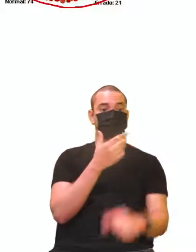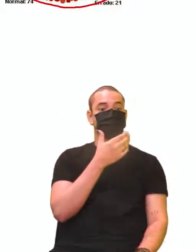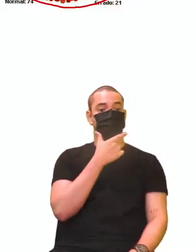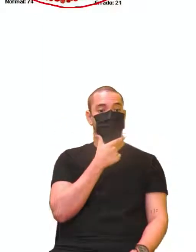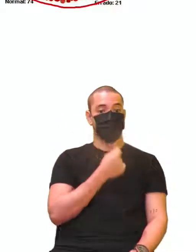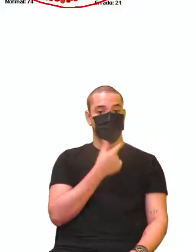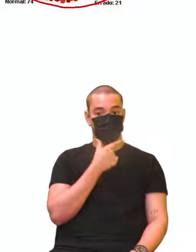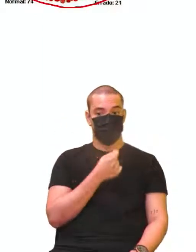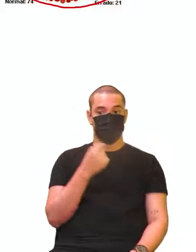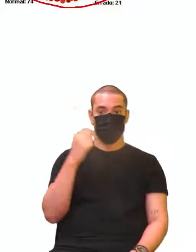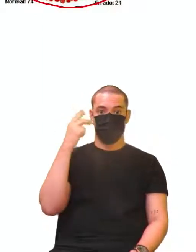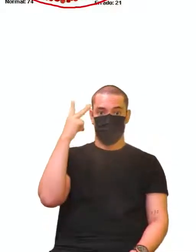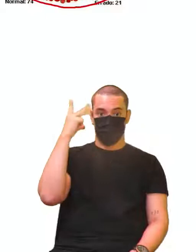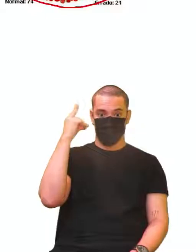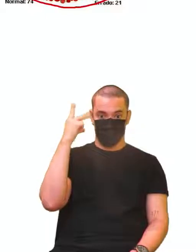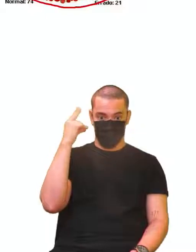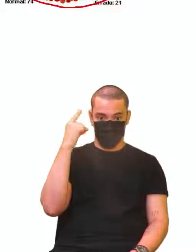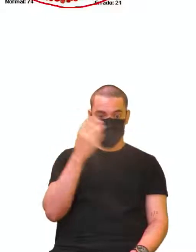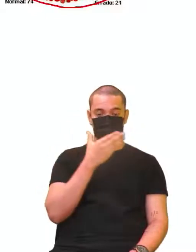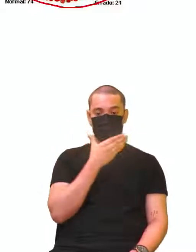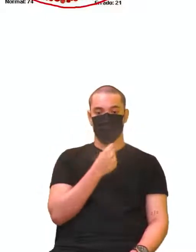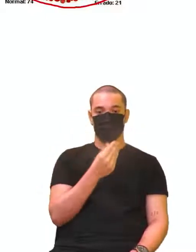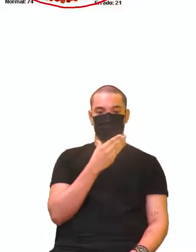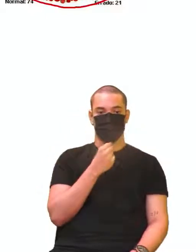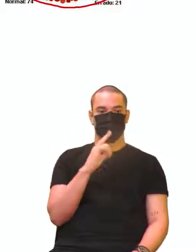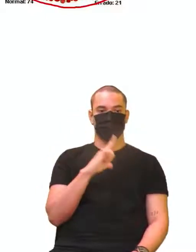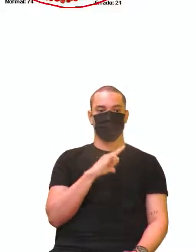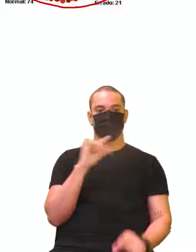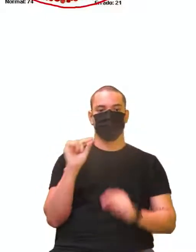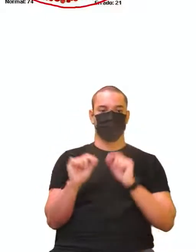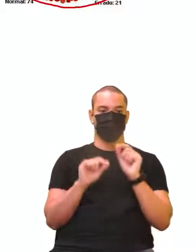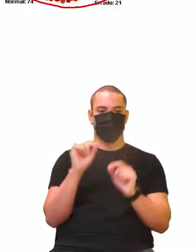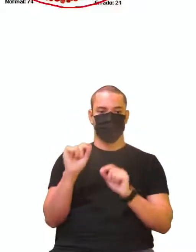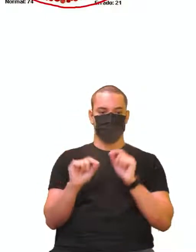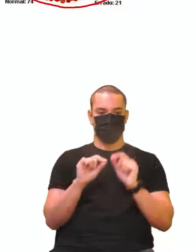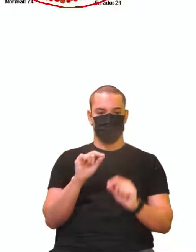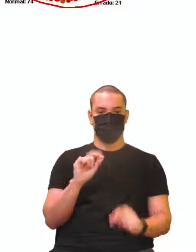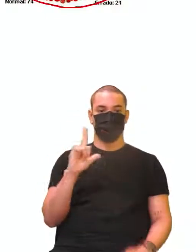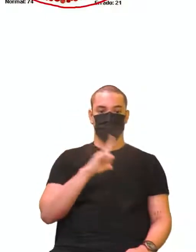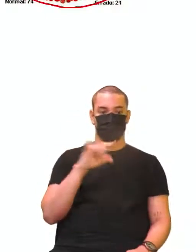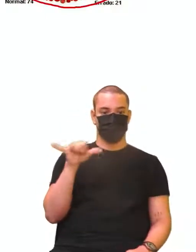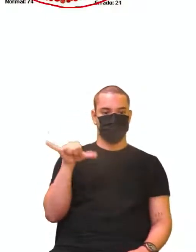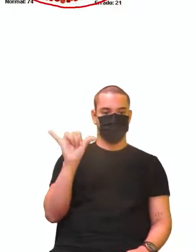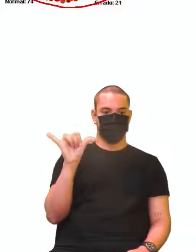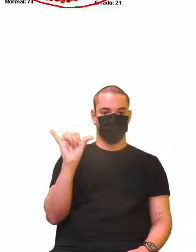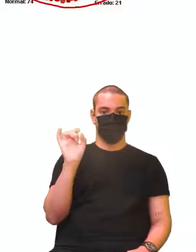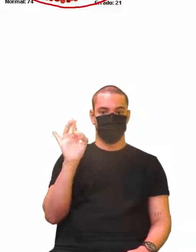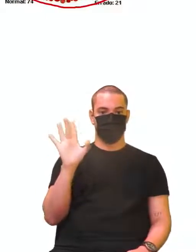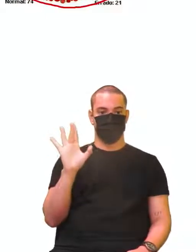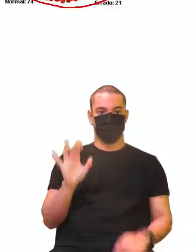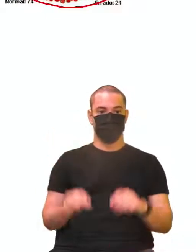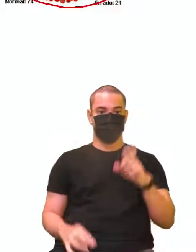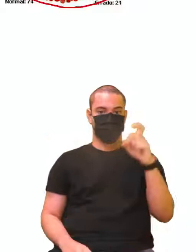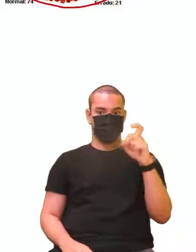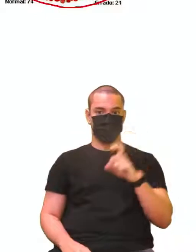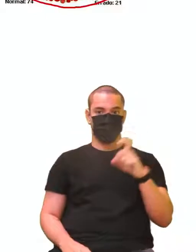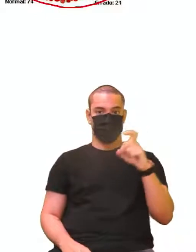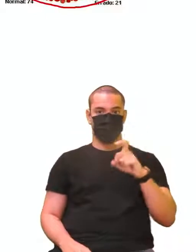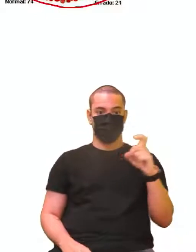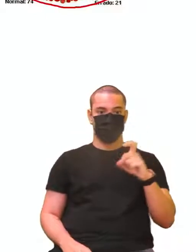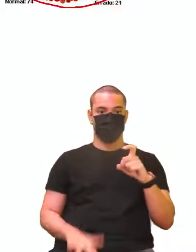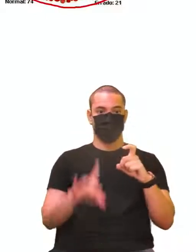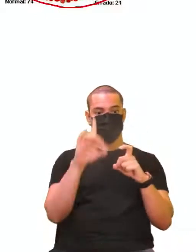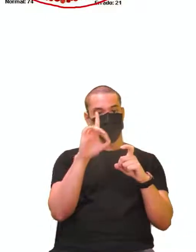homem normal, como o homem ele tem o Y, ele só pode ter no X o